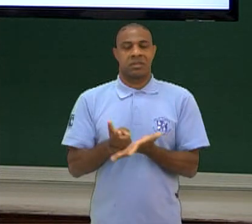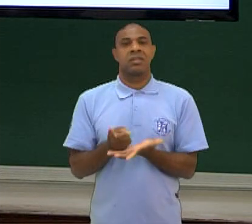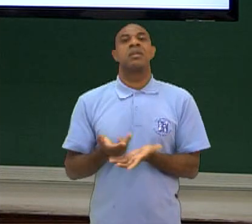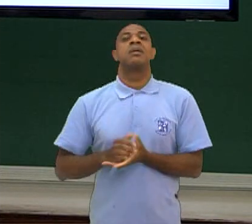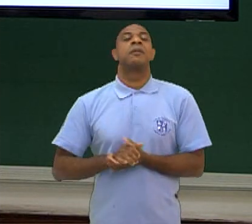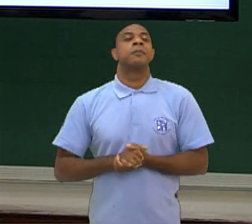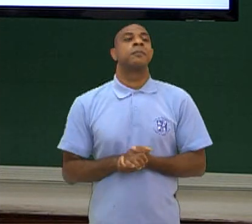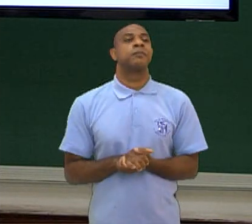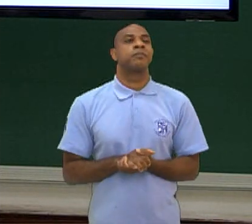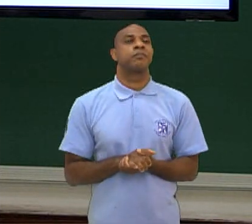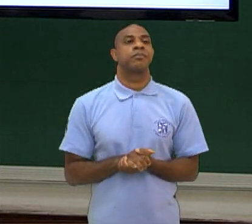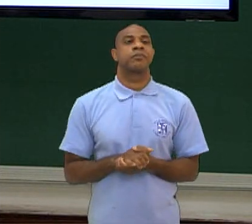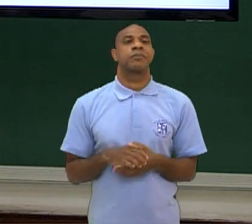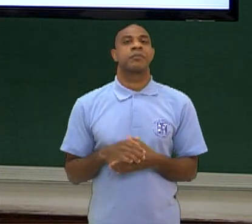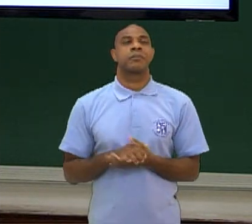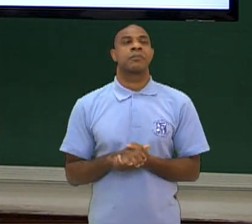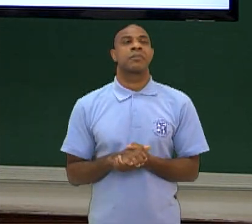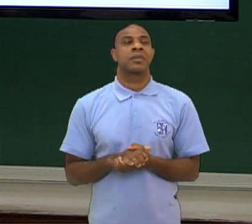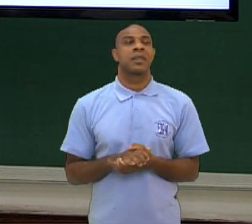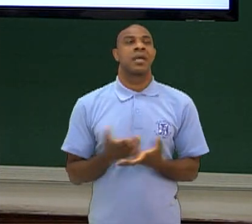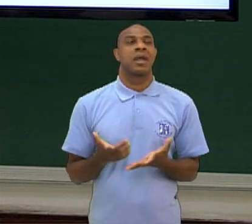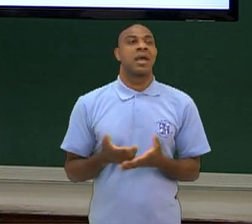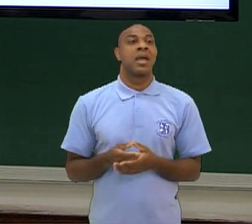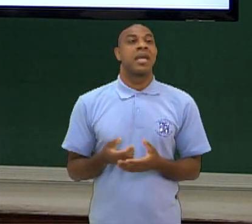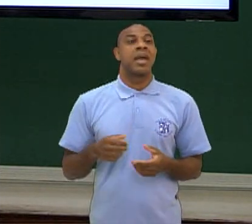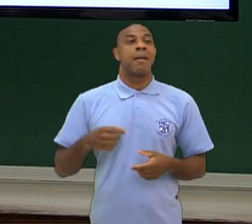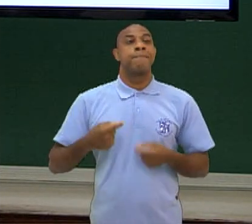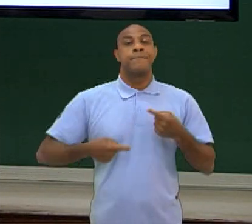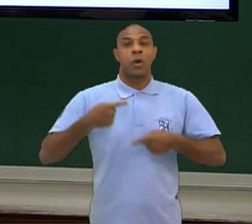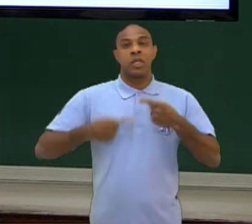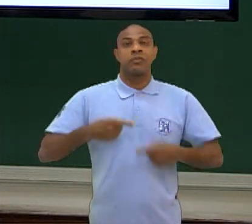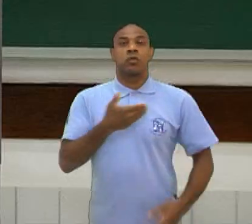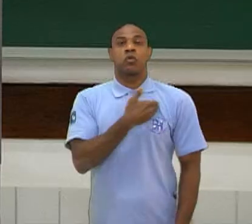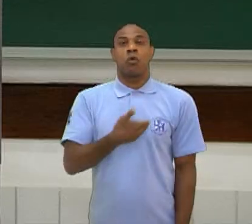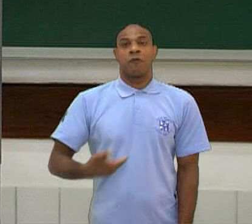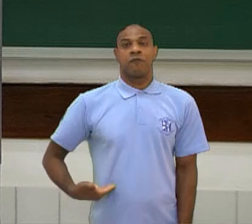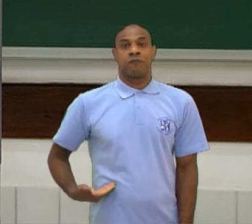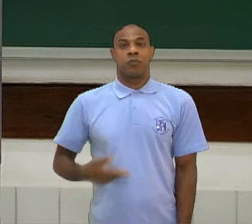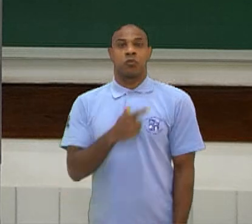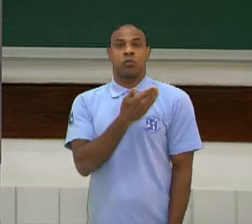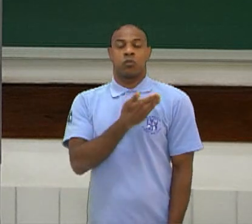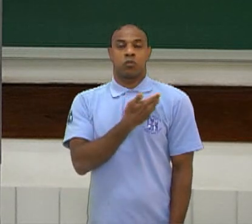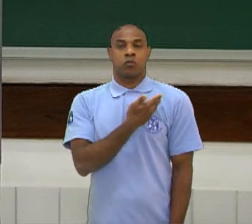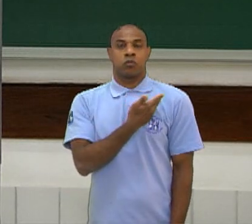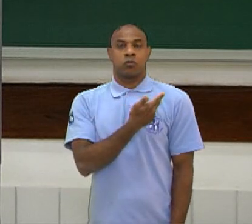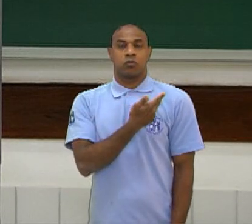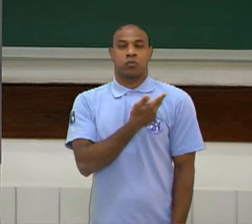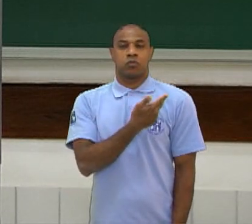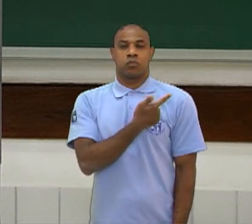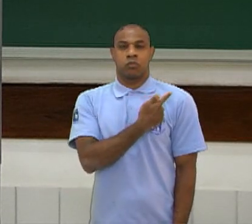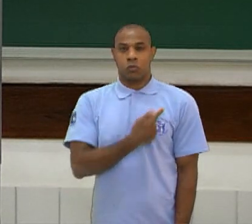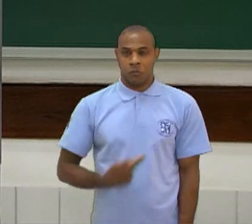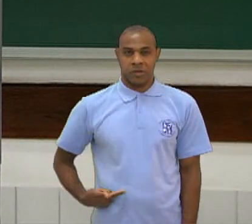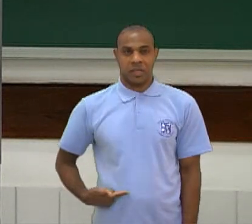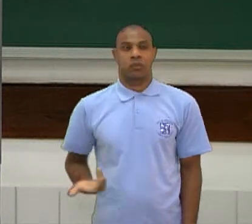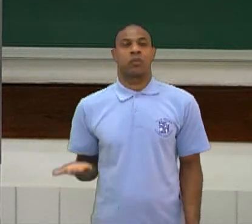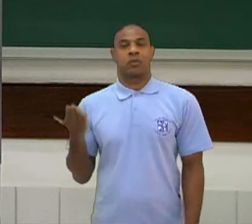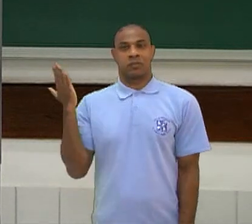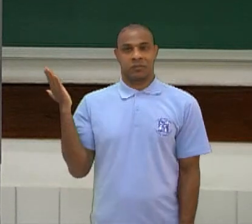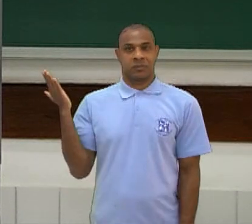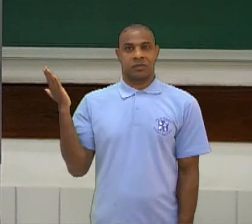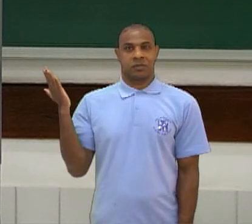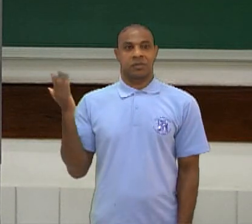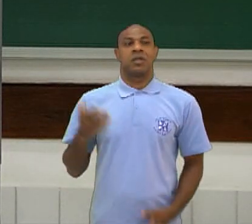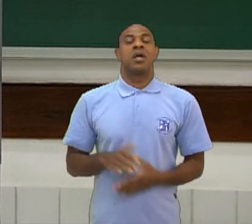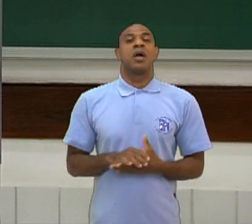São Paulo e do gado leiteiro de Minas. E havia a política dos governadores. Os presidentes influenciavam e apoiavam